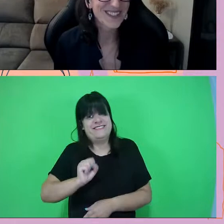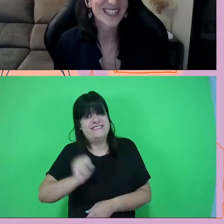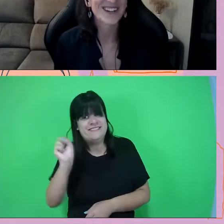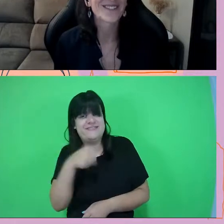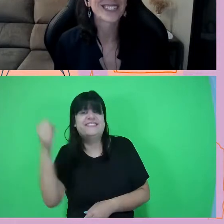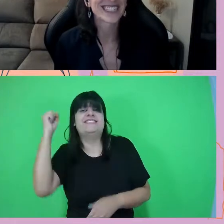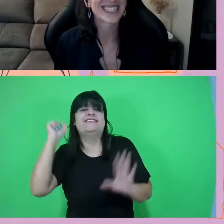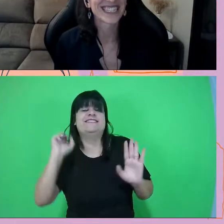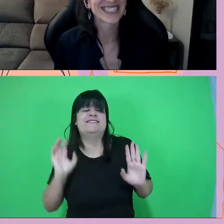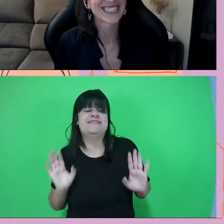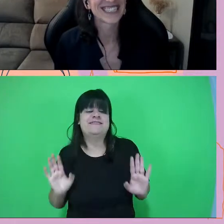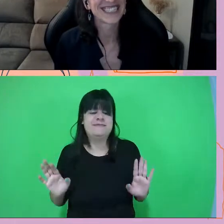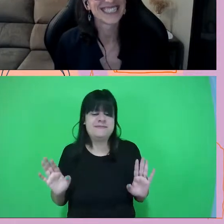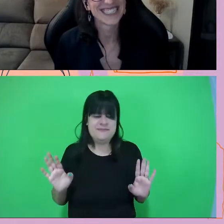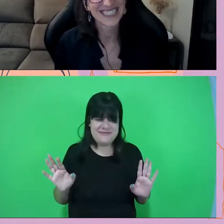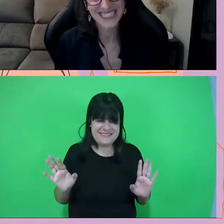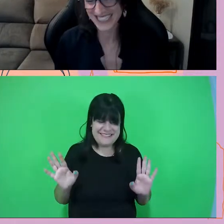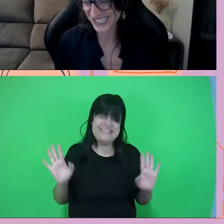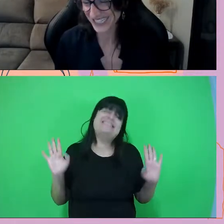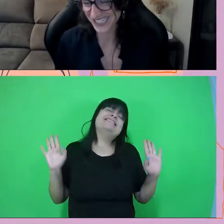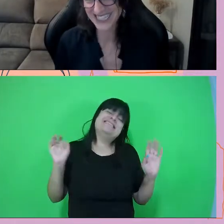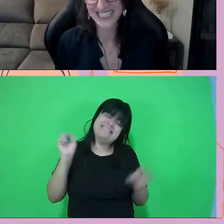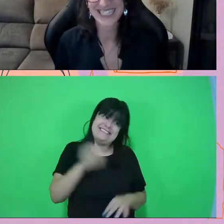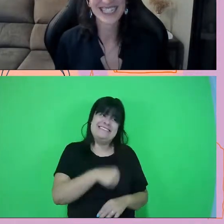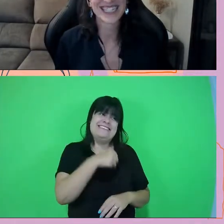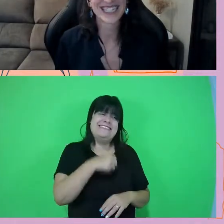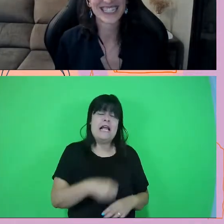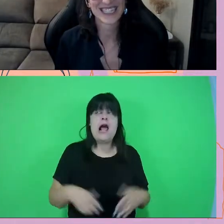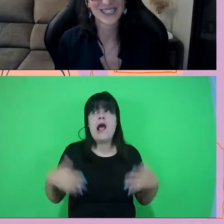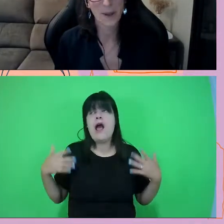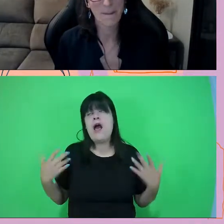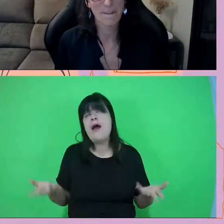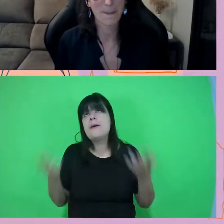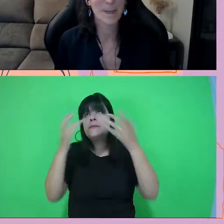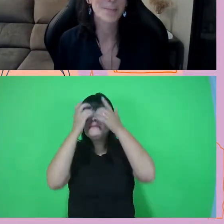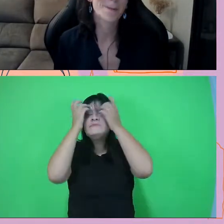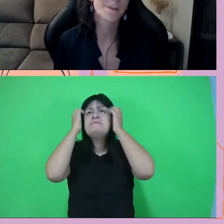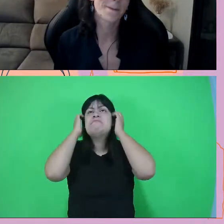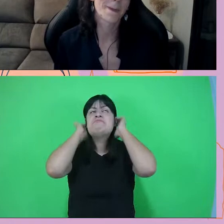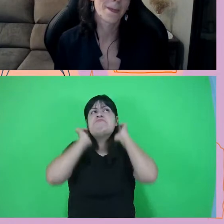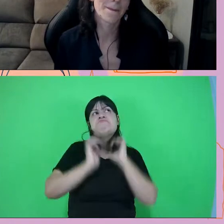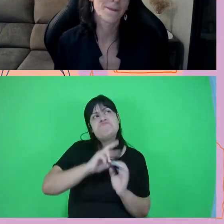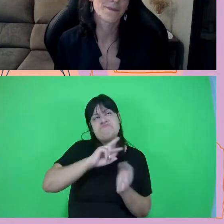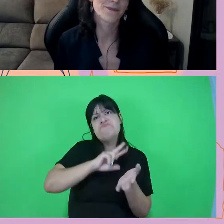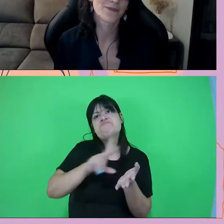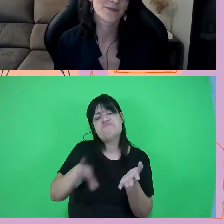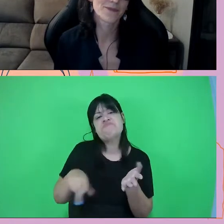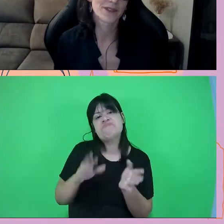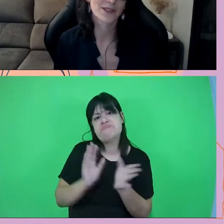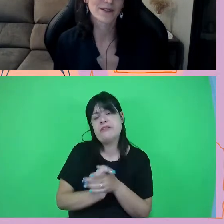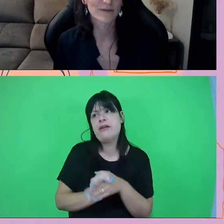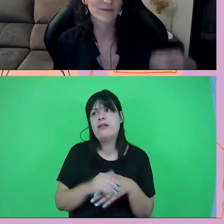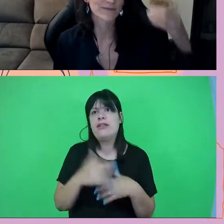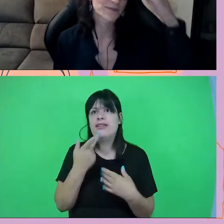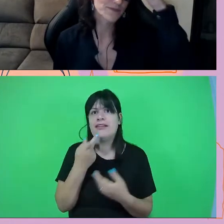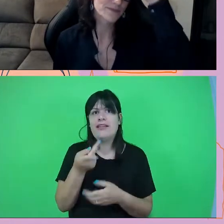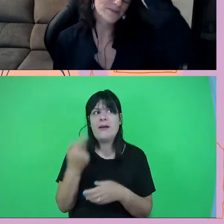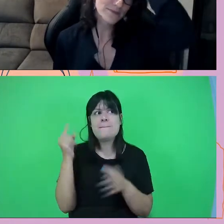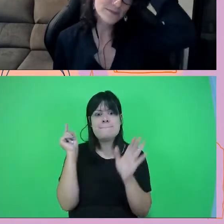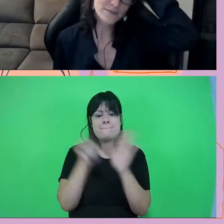Então, tá com você, Jaci. É, muita coisa, né? É, quando você